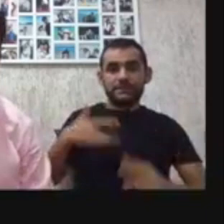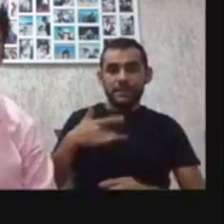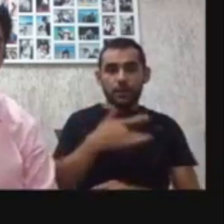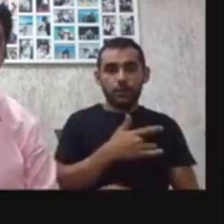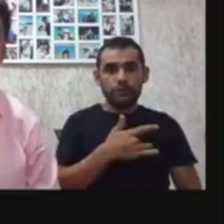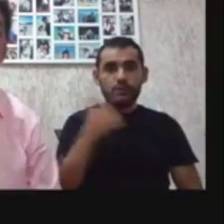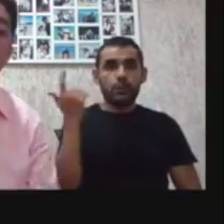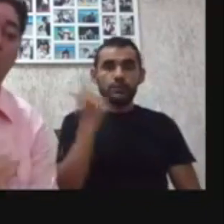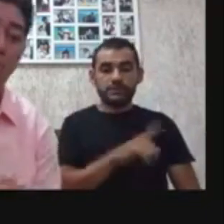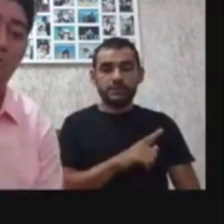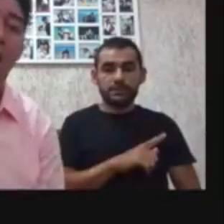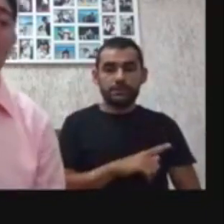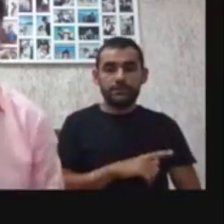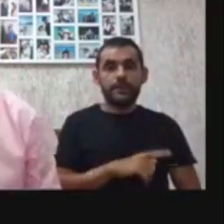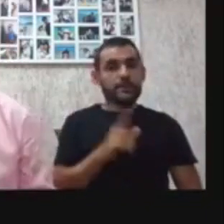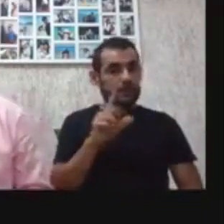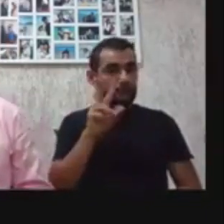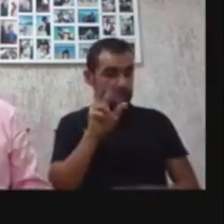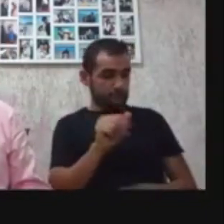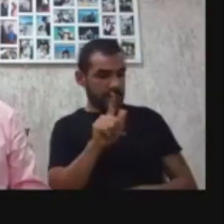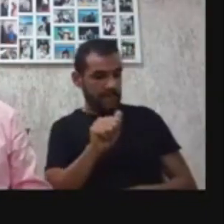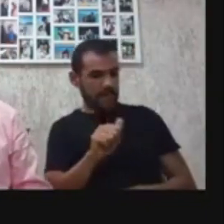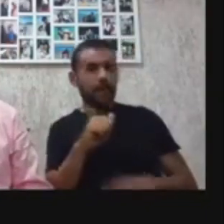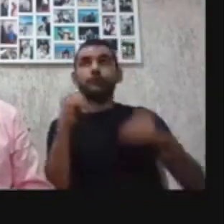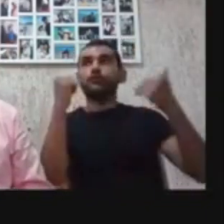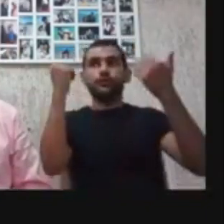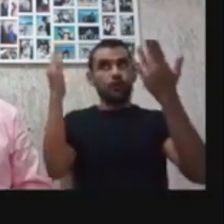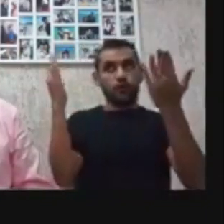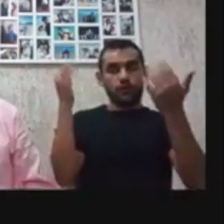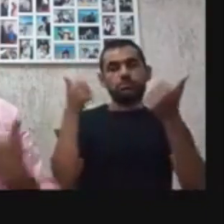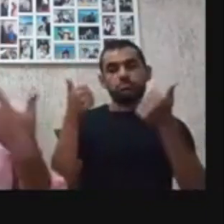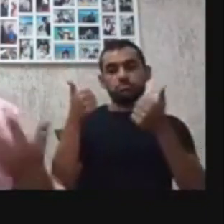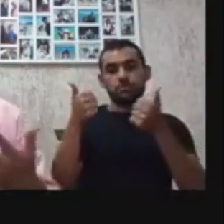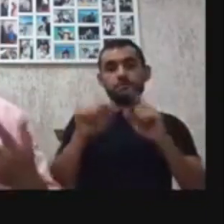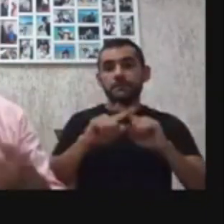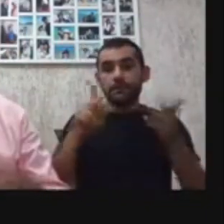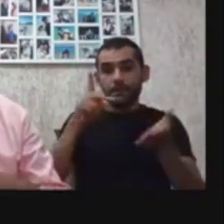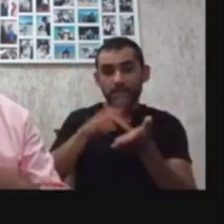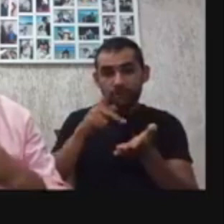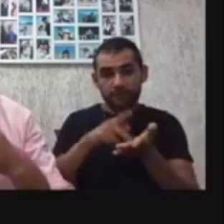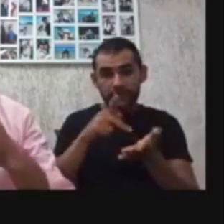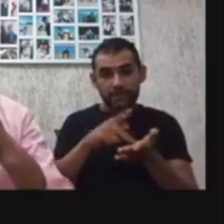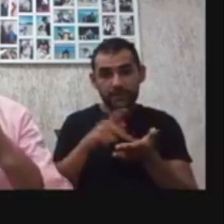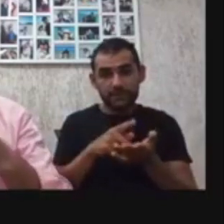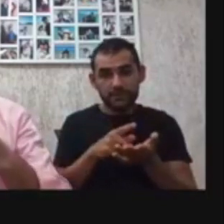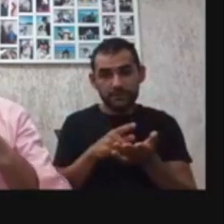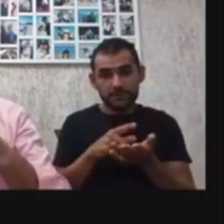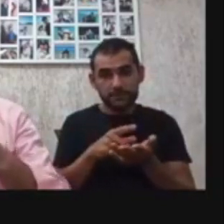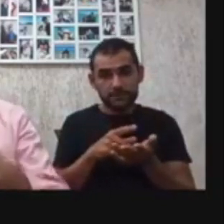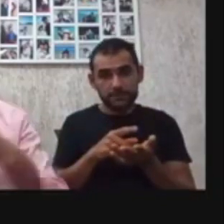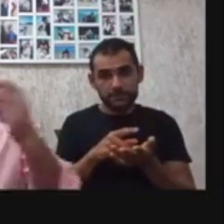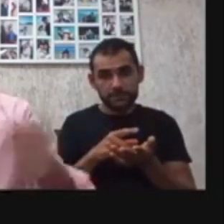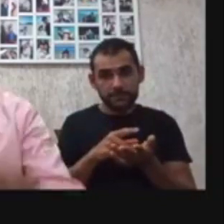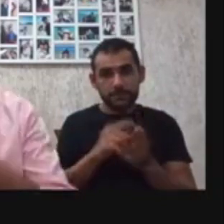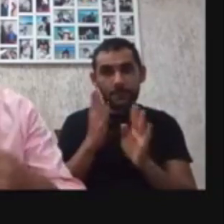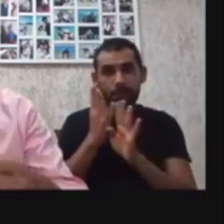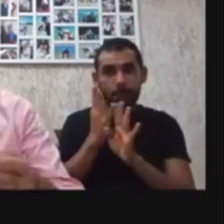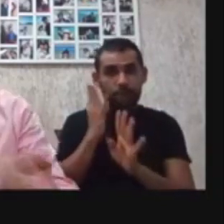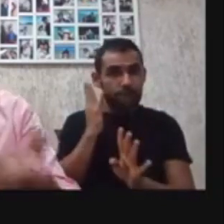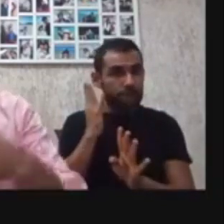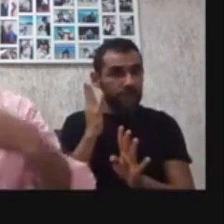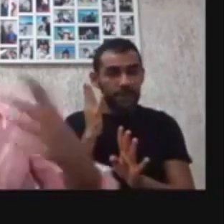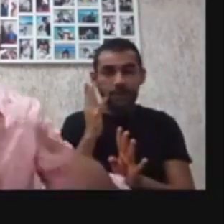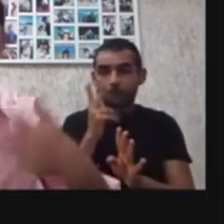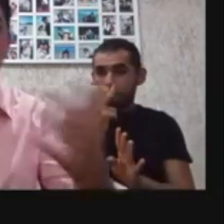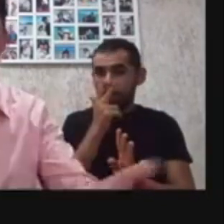nossa região. Sobrando vaga, atende gente de fora, né? Mas, na verdade, é uma fila, né,